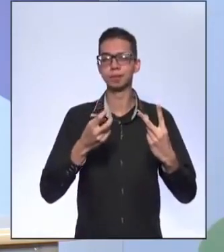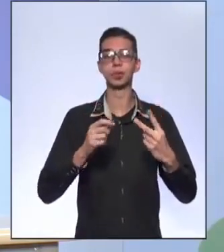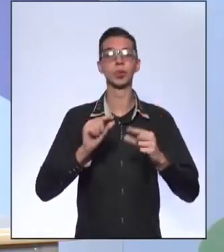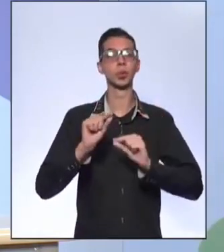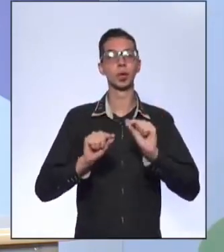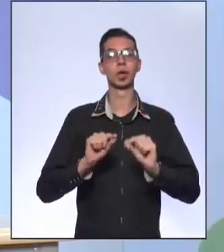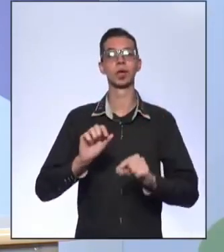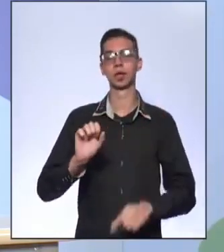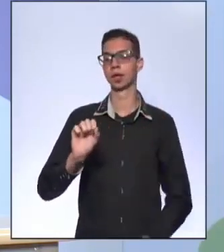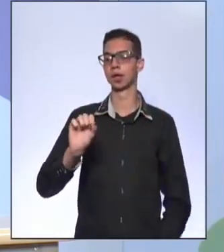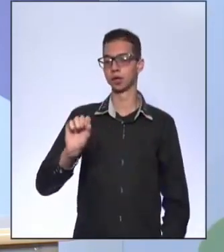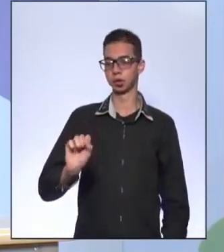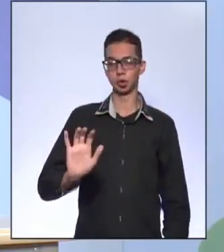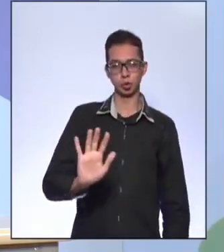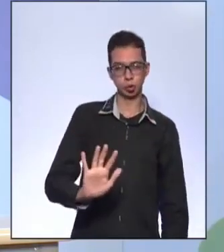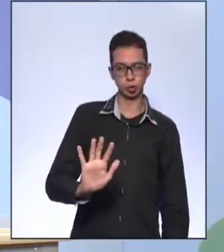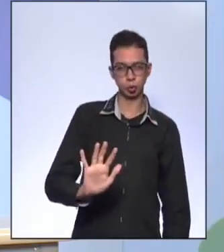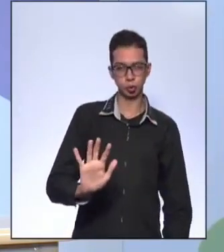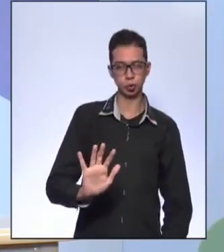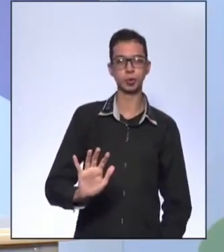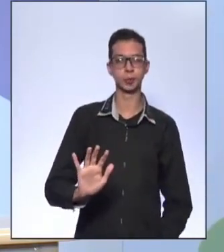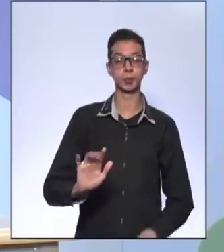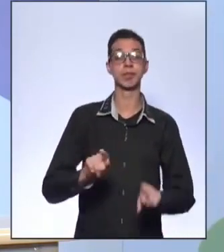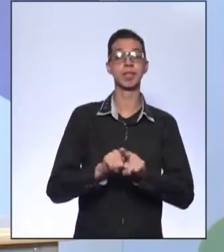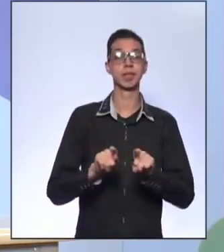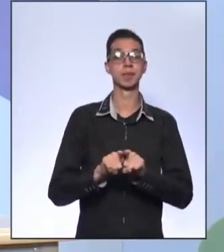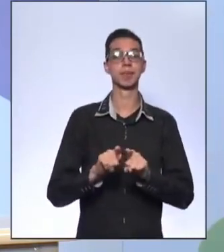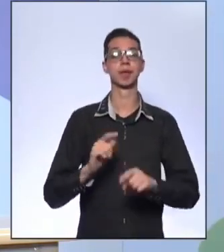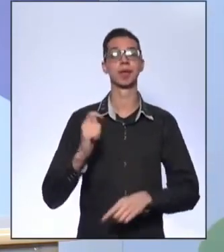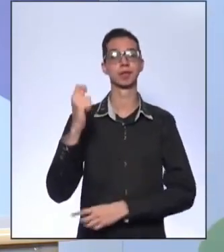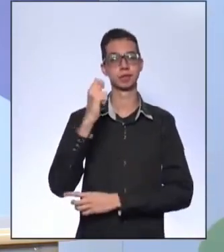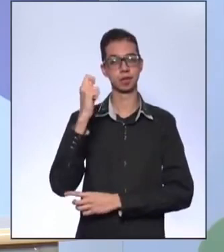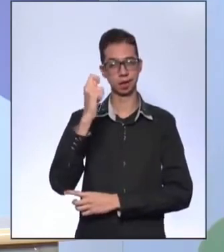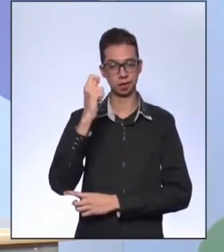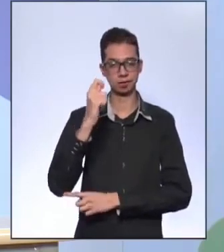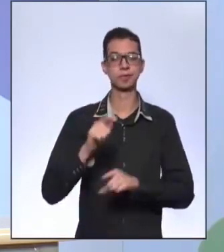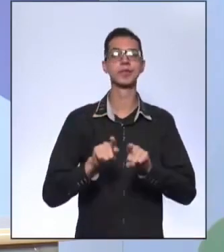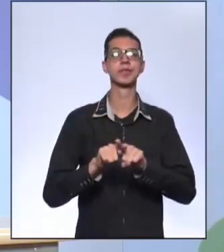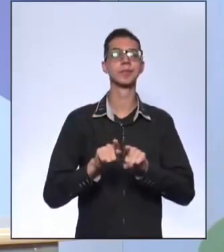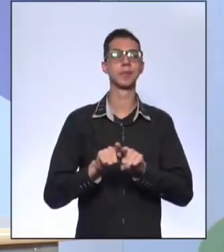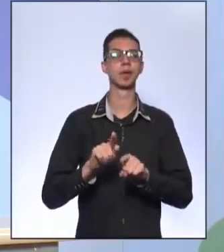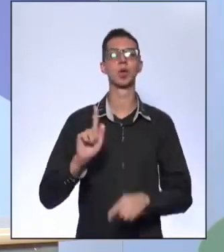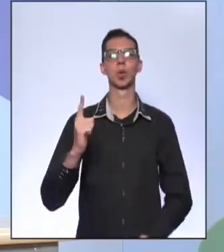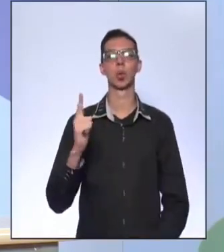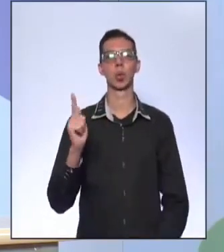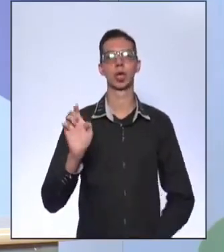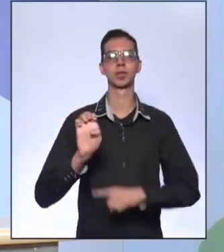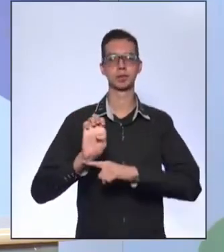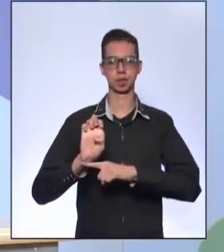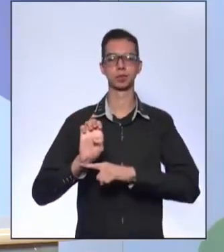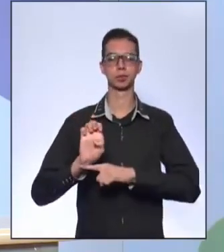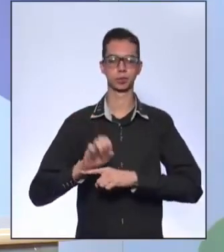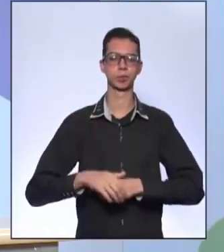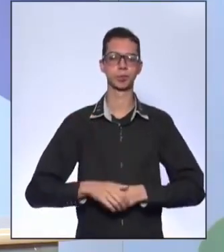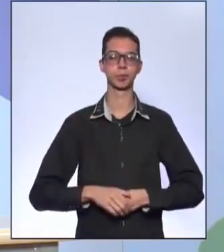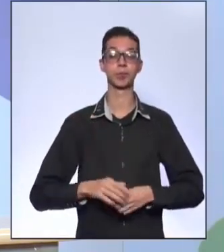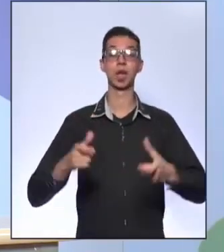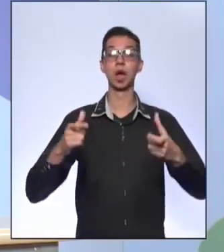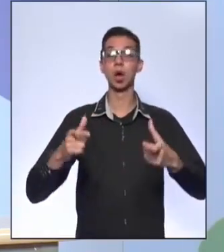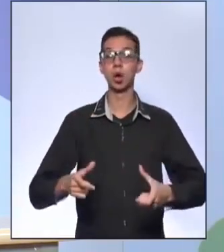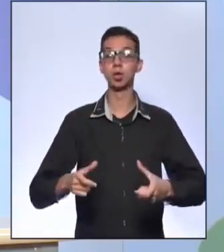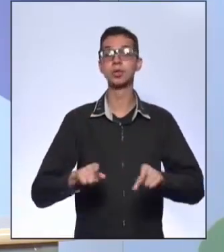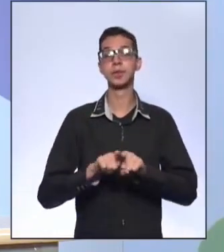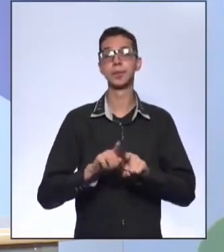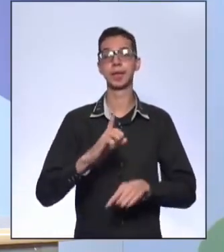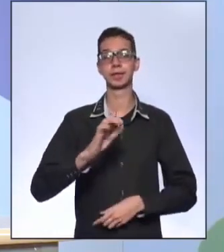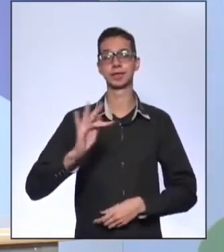região Sudeste mas o Estado do Rio Grande do Sul e também o estado de Goiás onde tem o Distrito Federal também tá